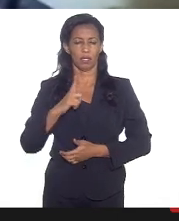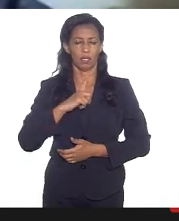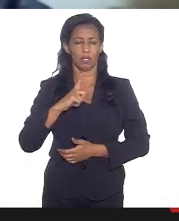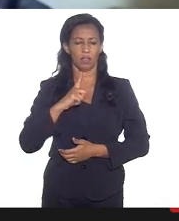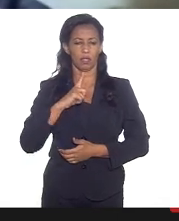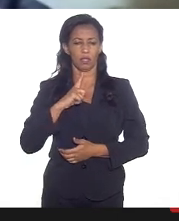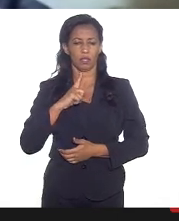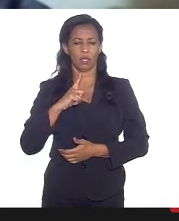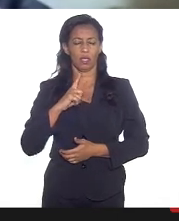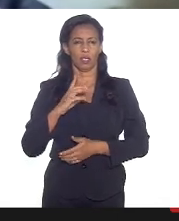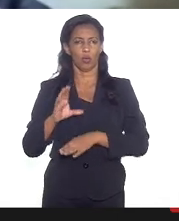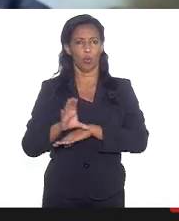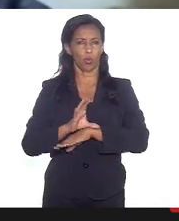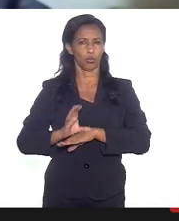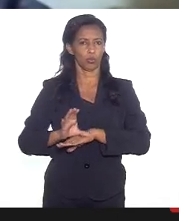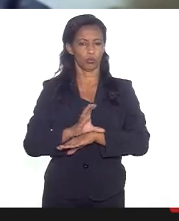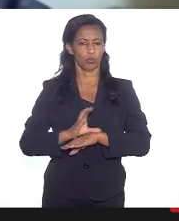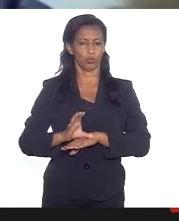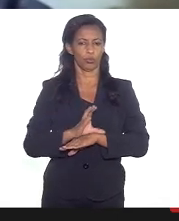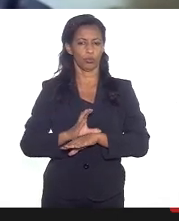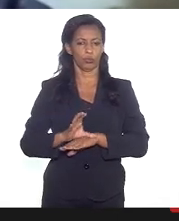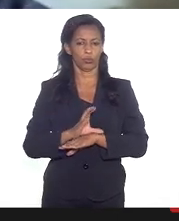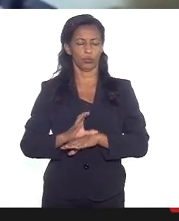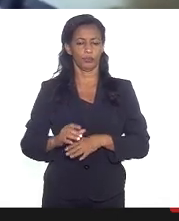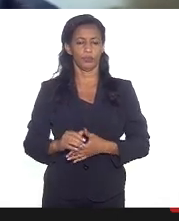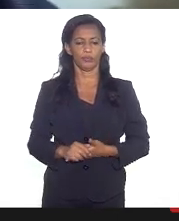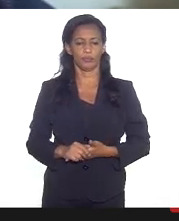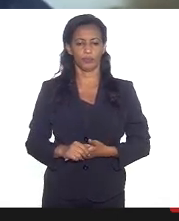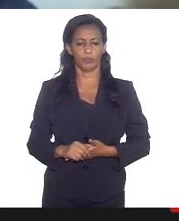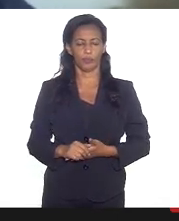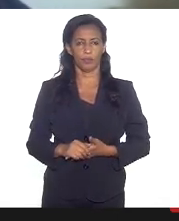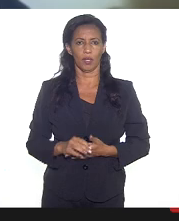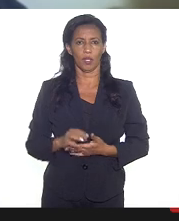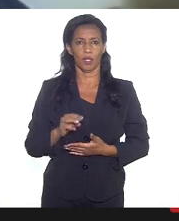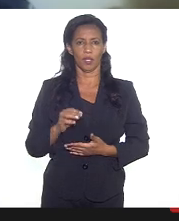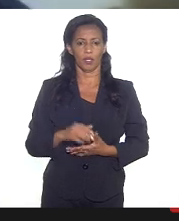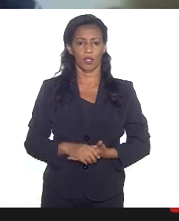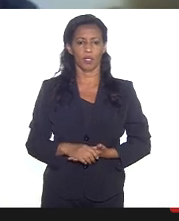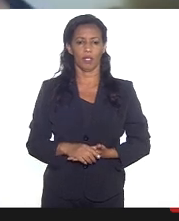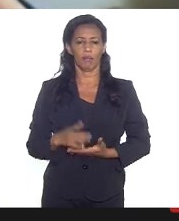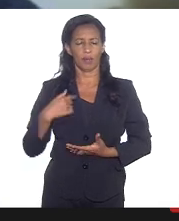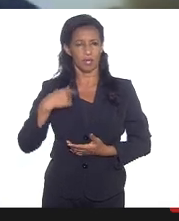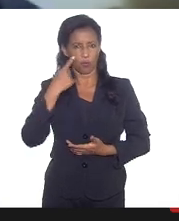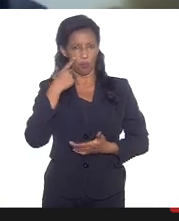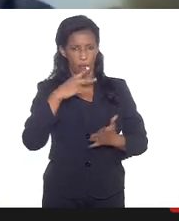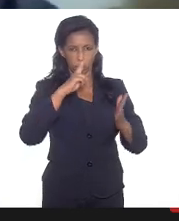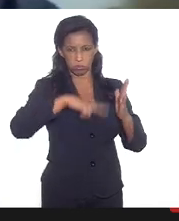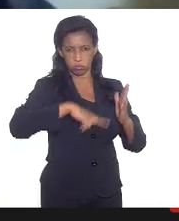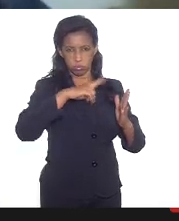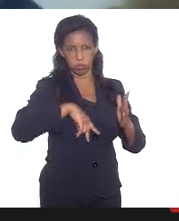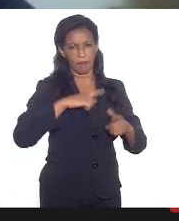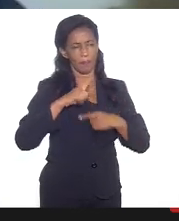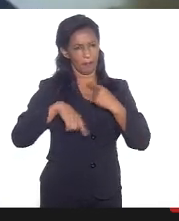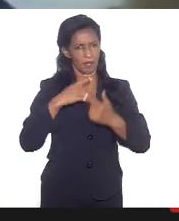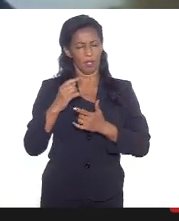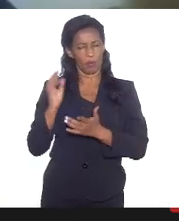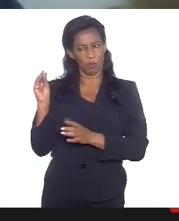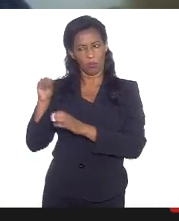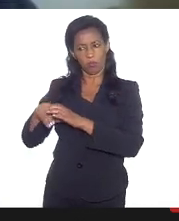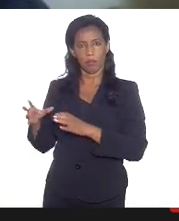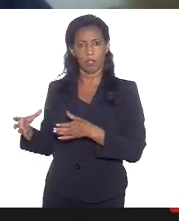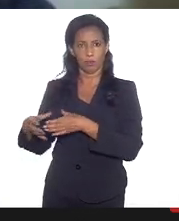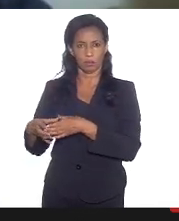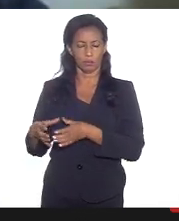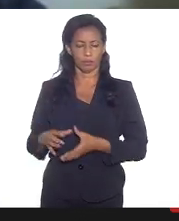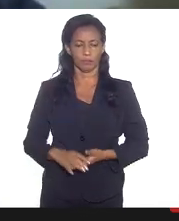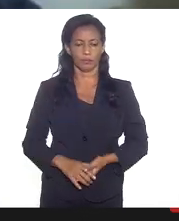a inconstitucionalidade em medida liminar. Mas eu preciso levantar também para passar para Vossa Excelência.